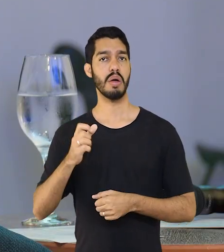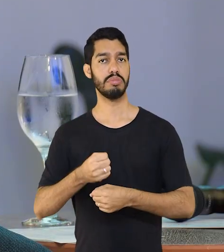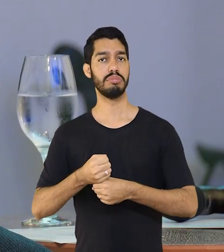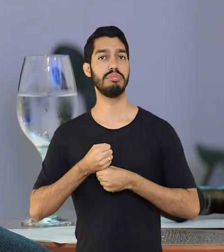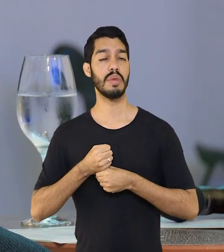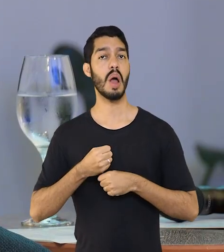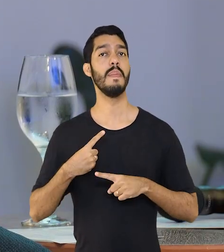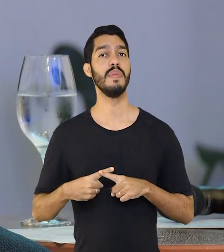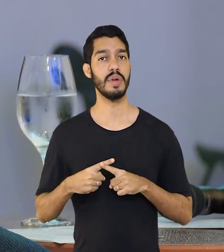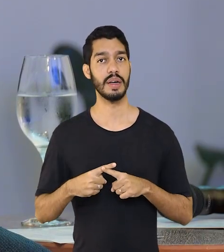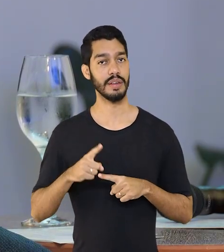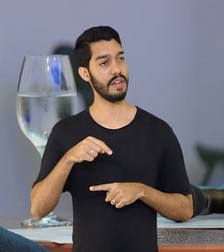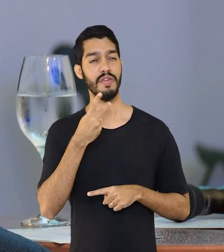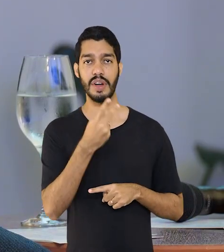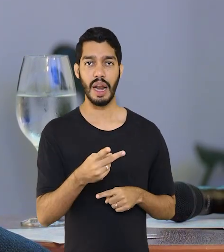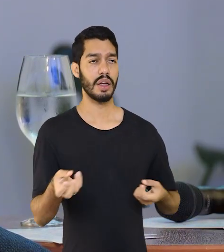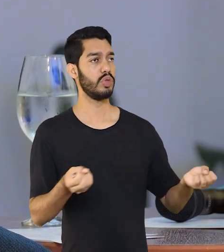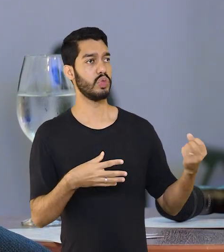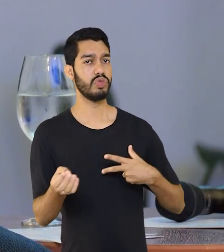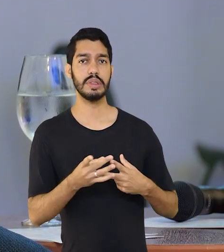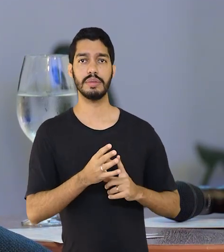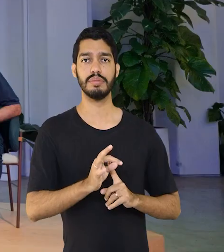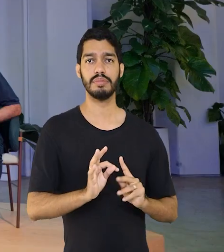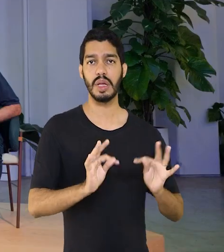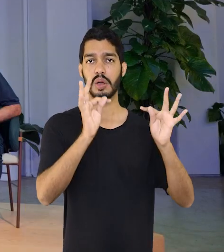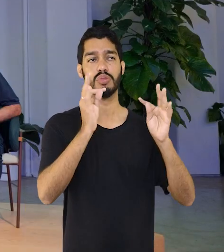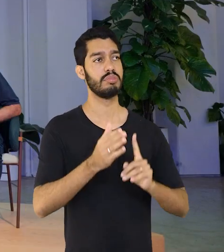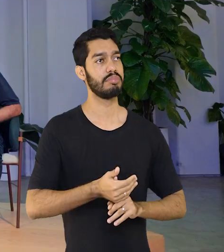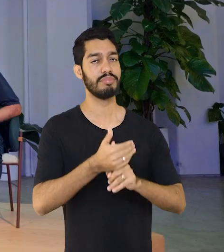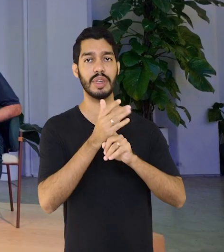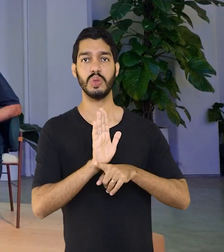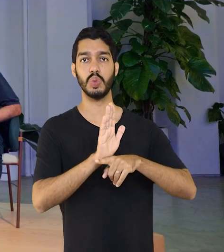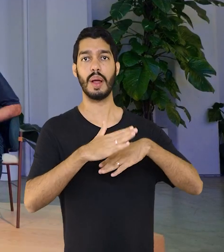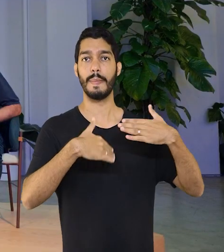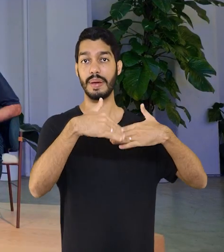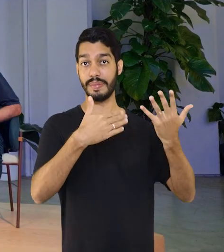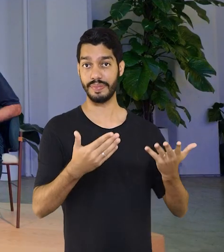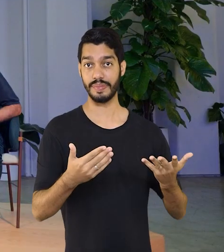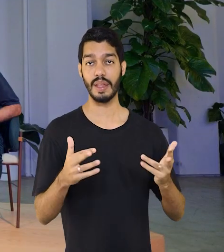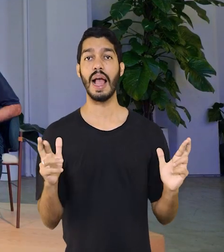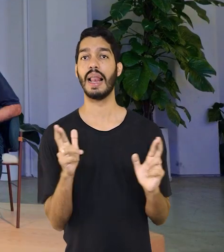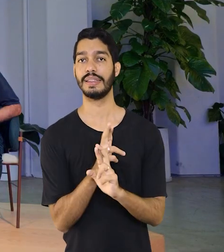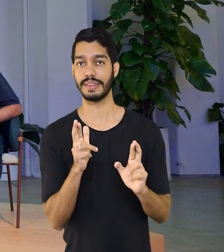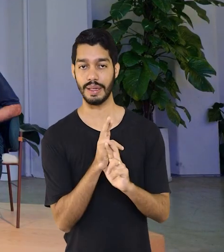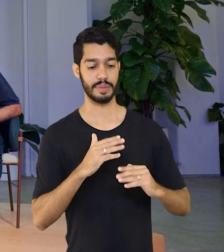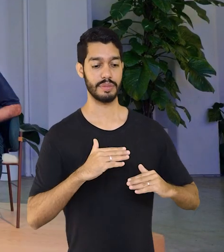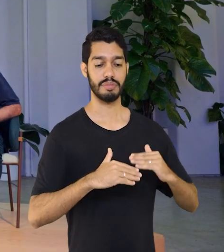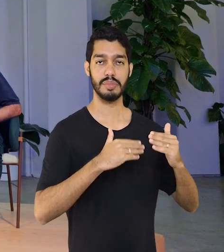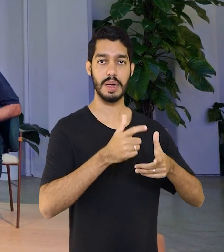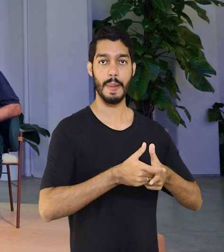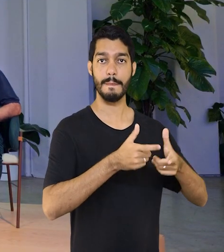pelo destaque que eles deram da importância da inovação tecnológica para o crescimento. Essa relação